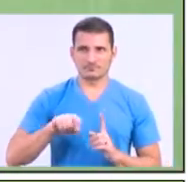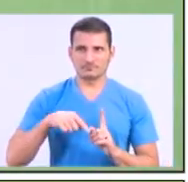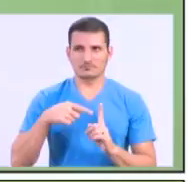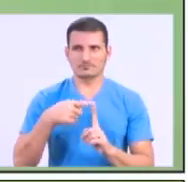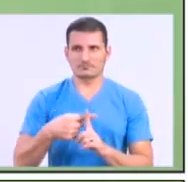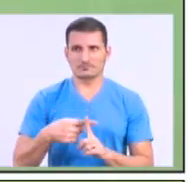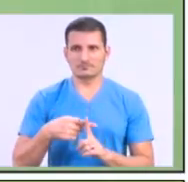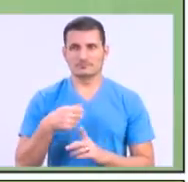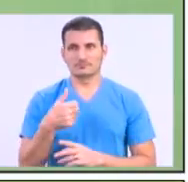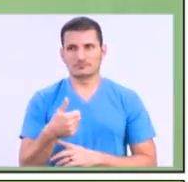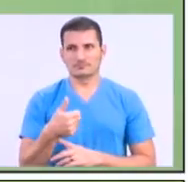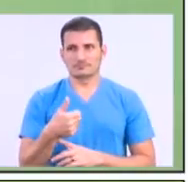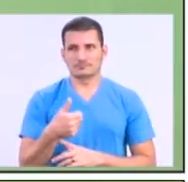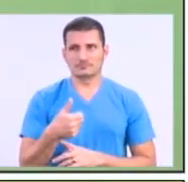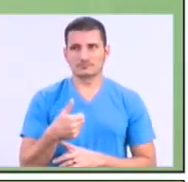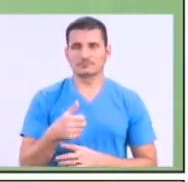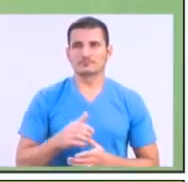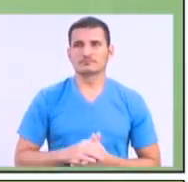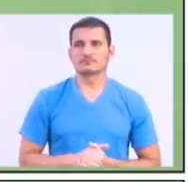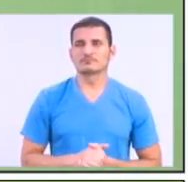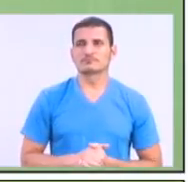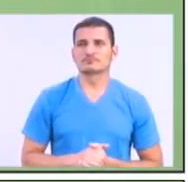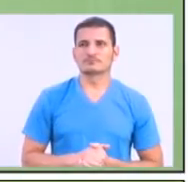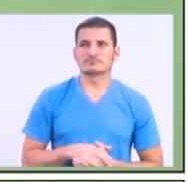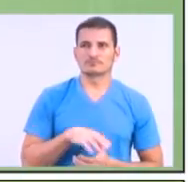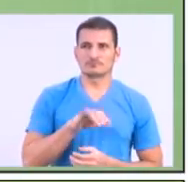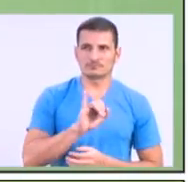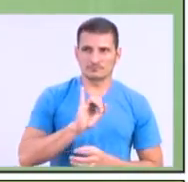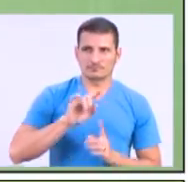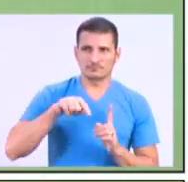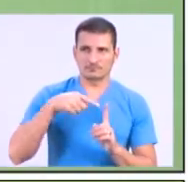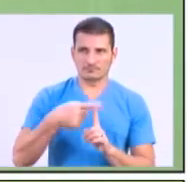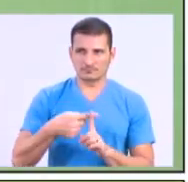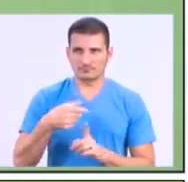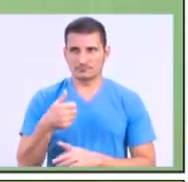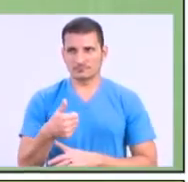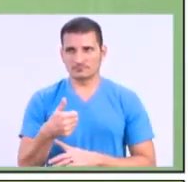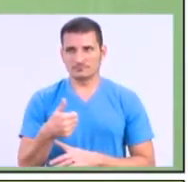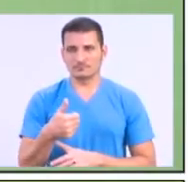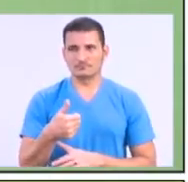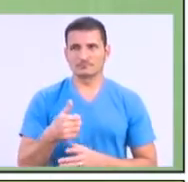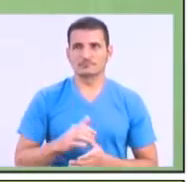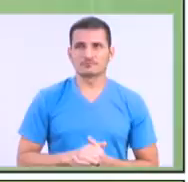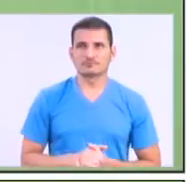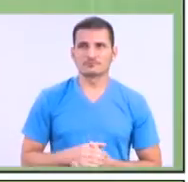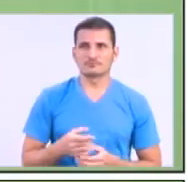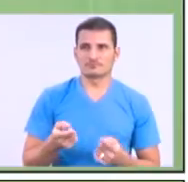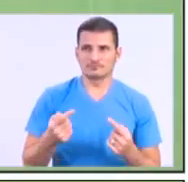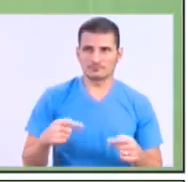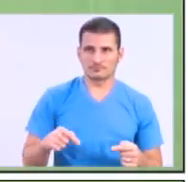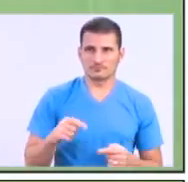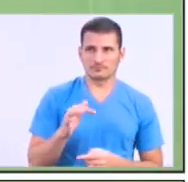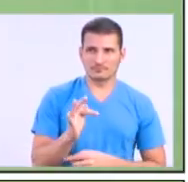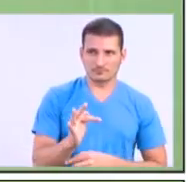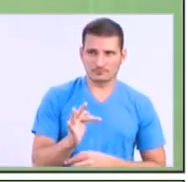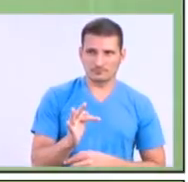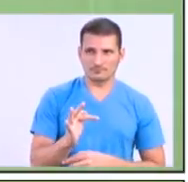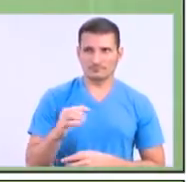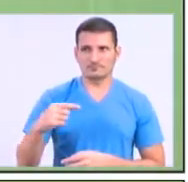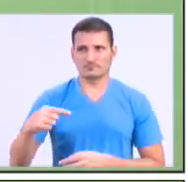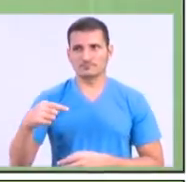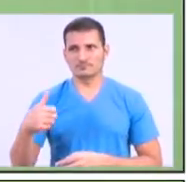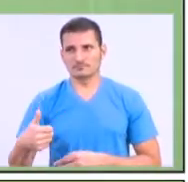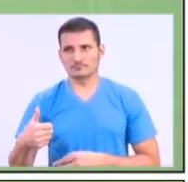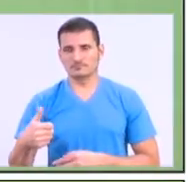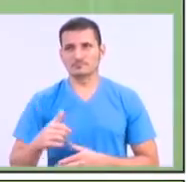então nós teremos aqui i mais 1, né, e aqui nós teremos f menos 1.